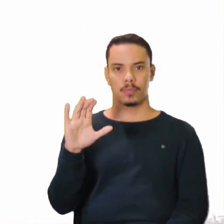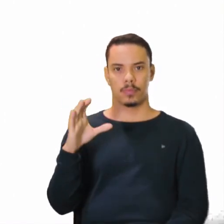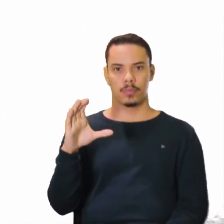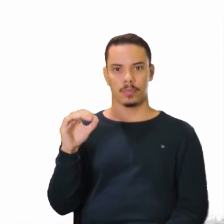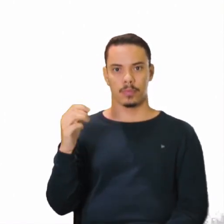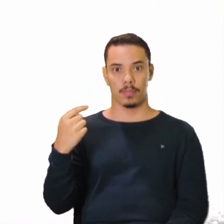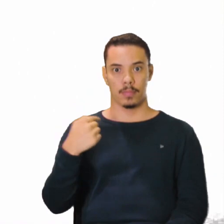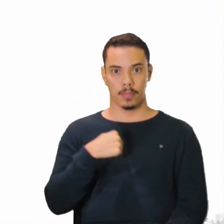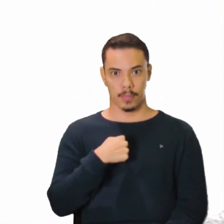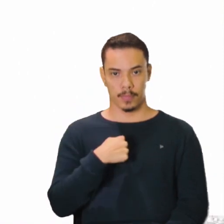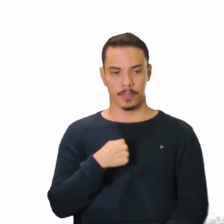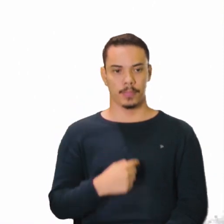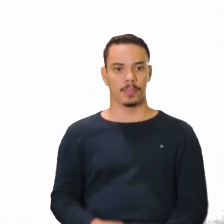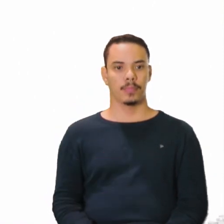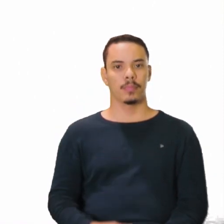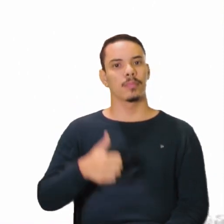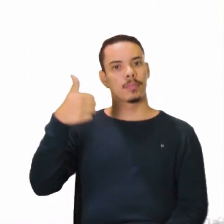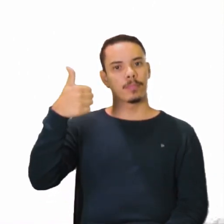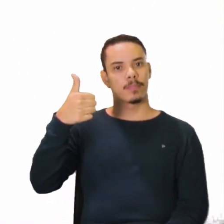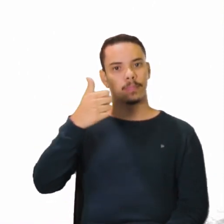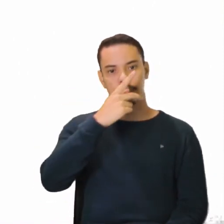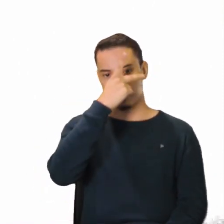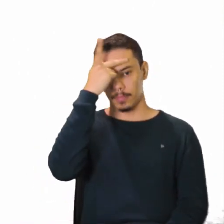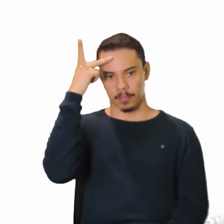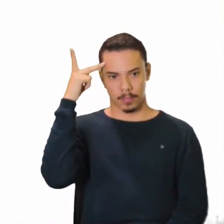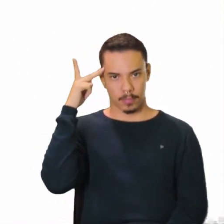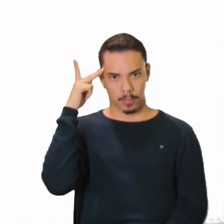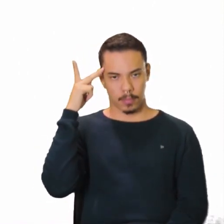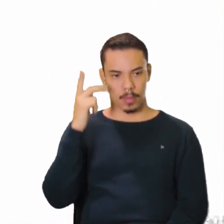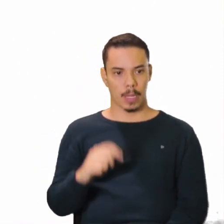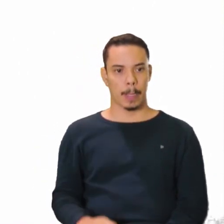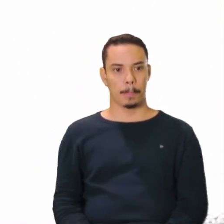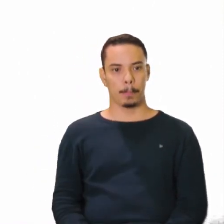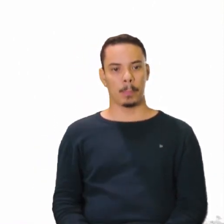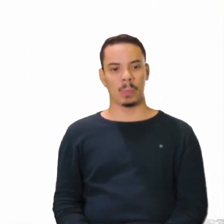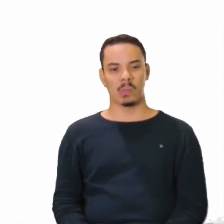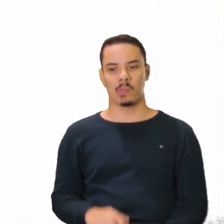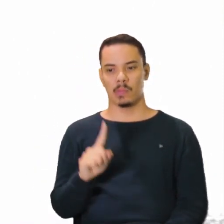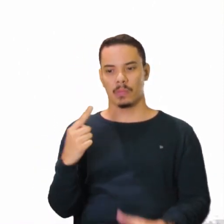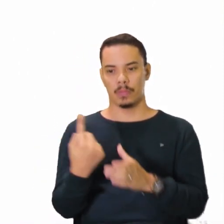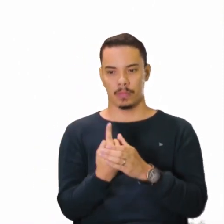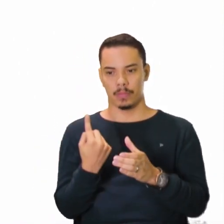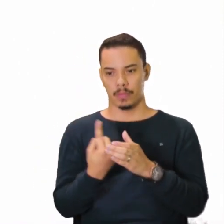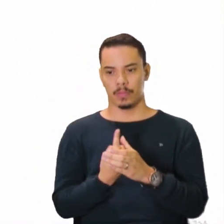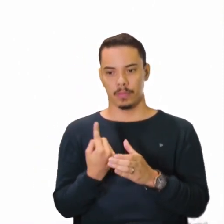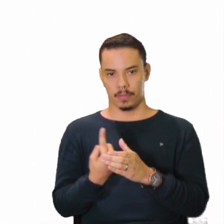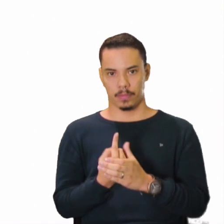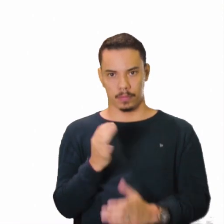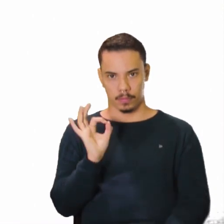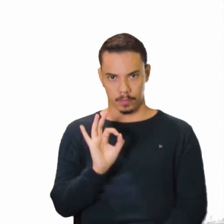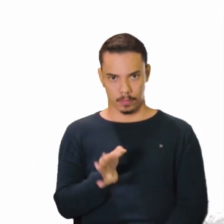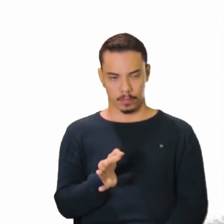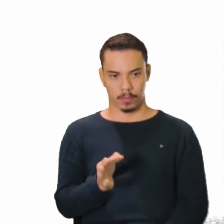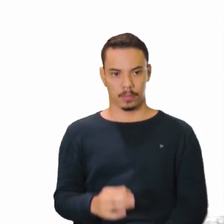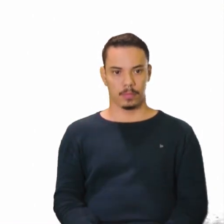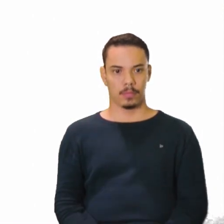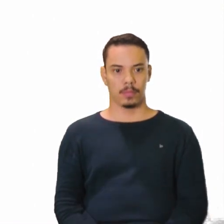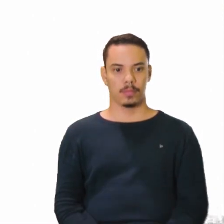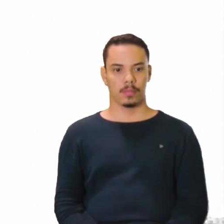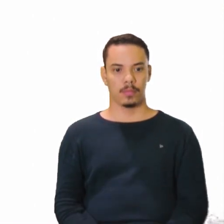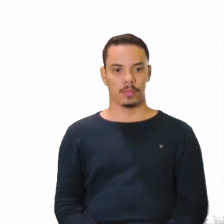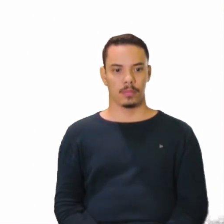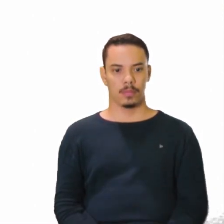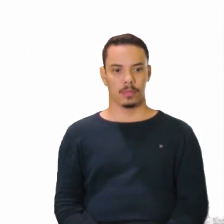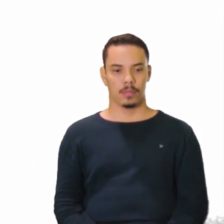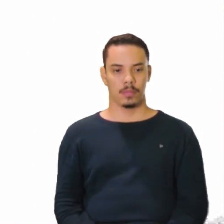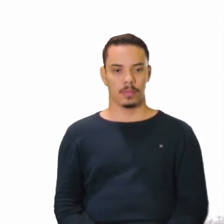faço. Então, é a primeira pessoa do singular. Tá certo? É